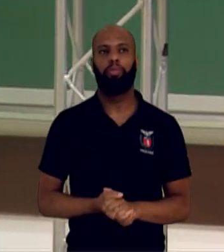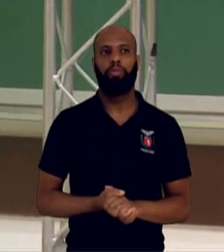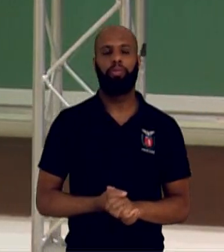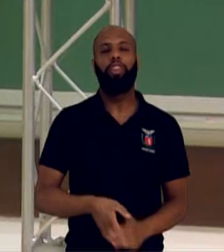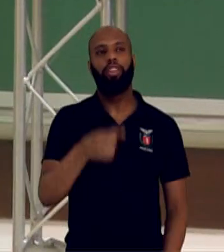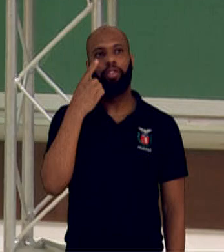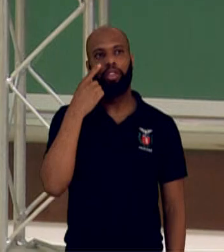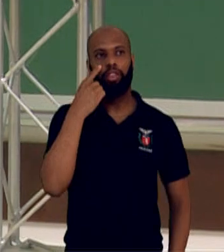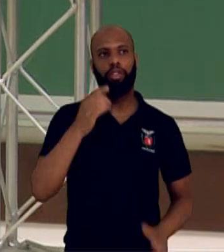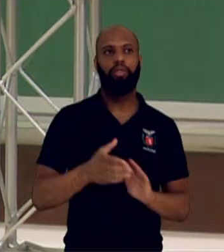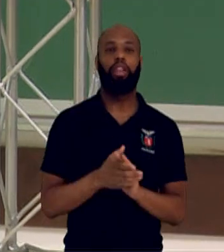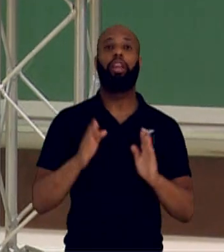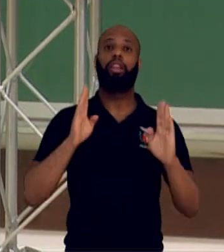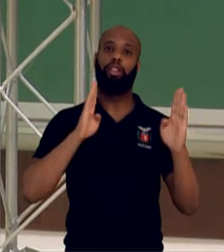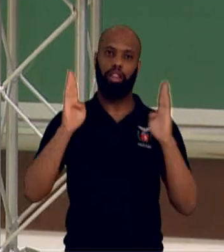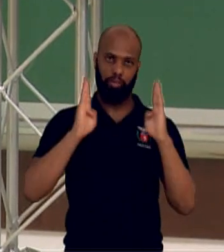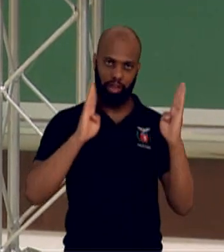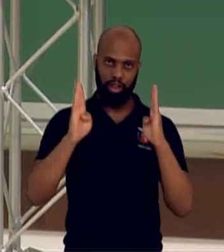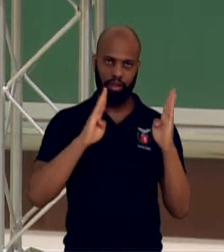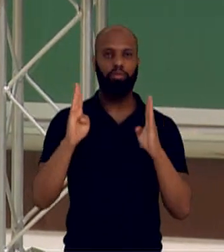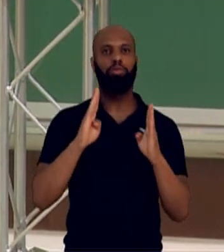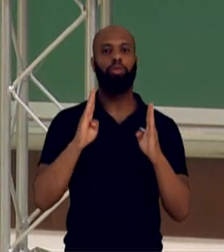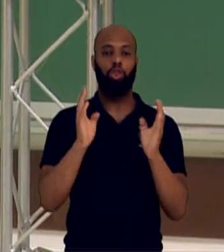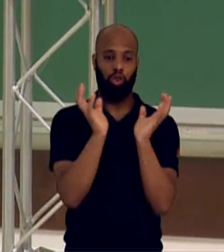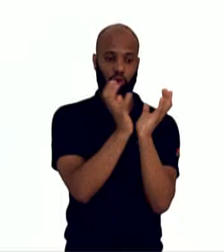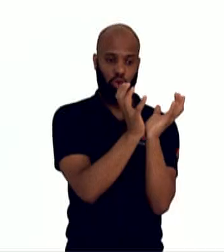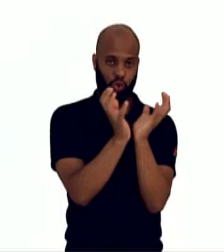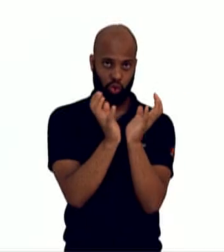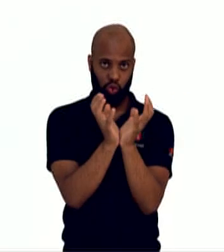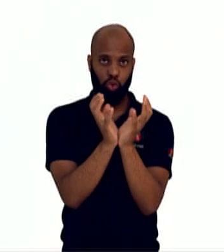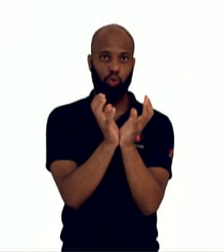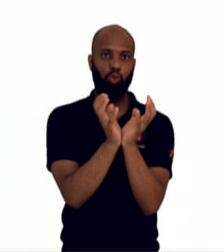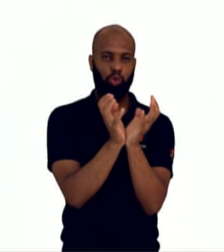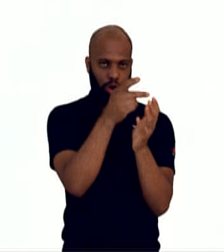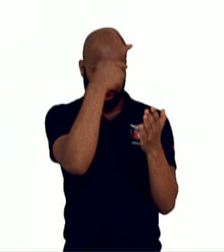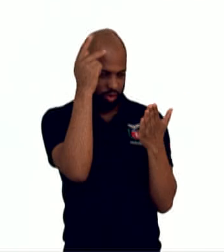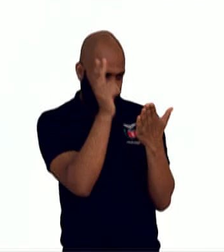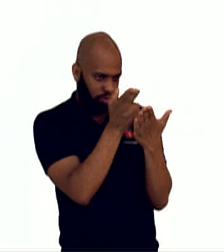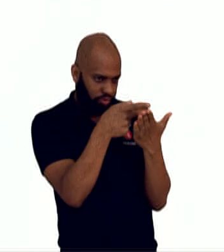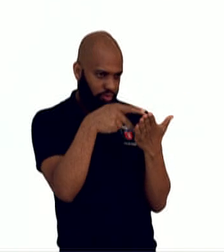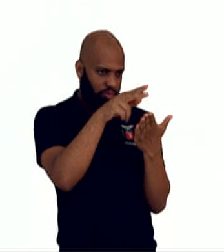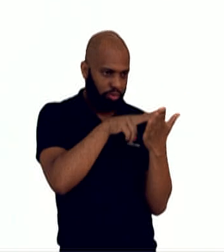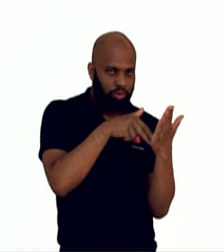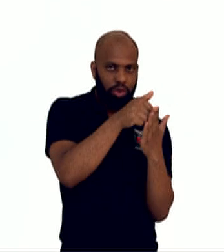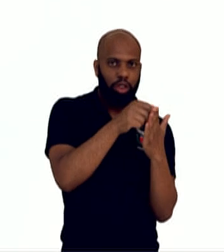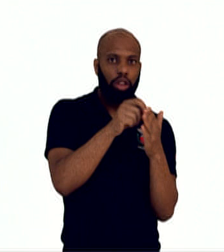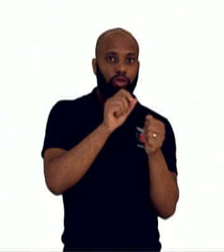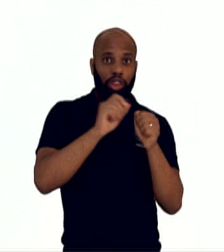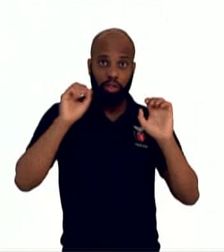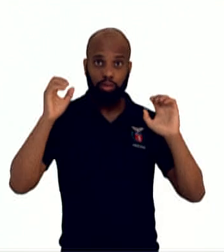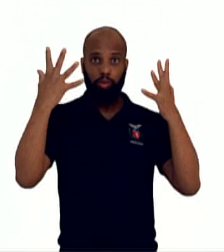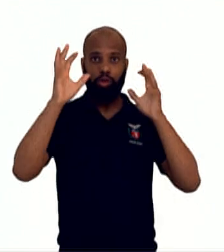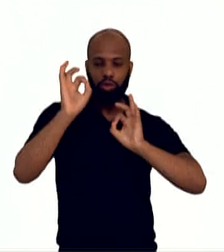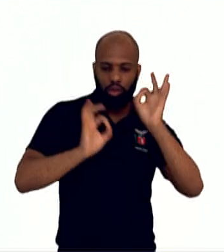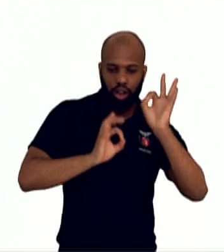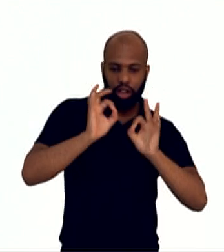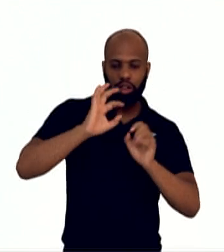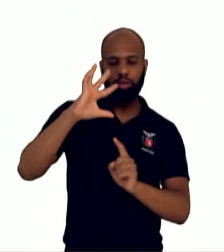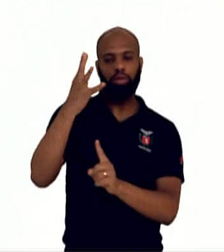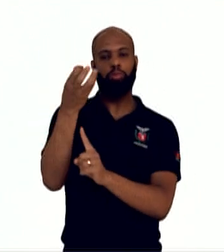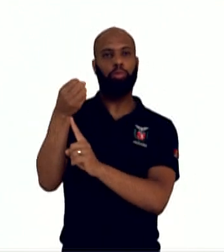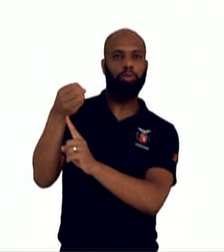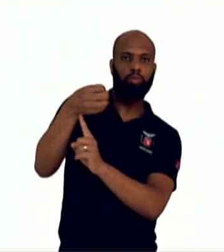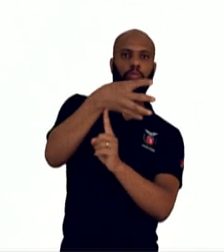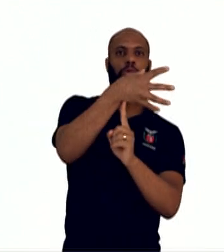Olha só. E foi neste momento, né, no ano, que o grupo de artistas se reúne e organiza um evento chamado Semana de Arte